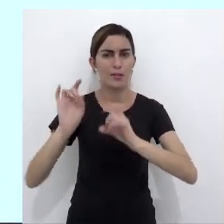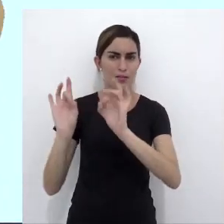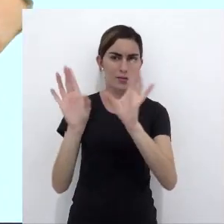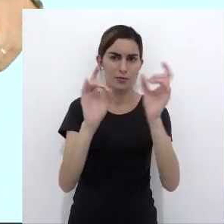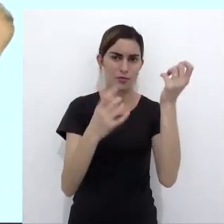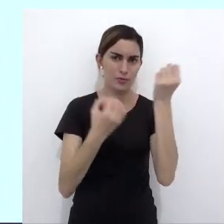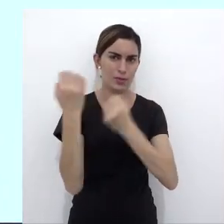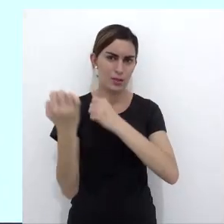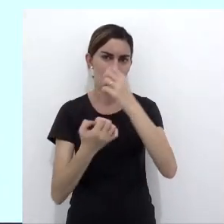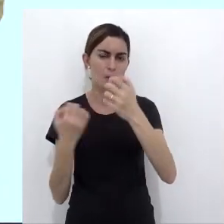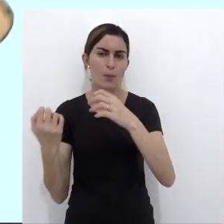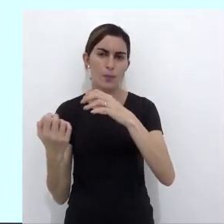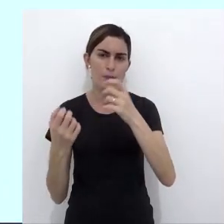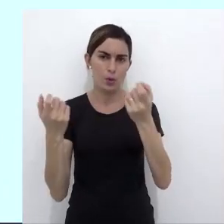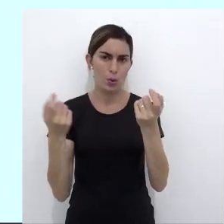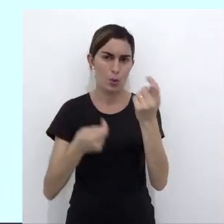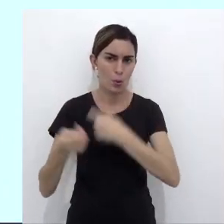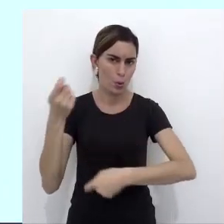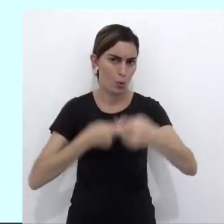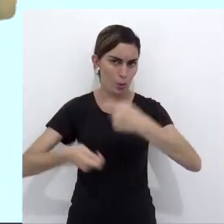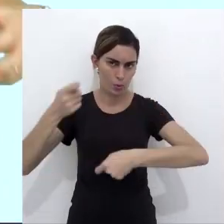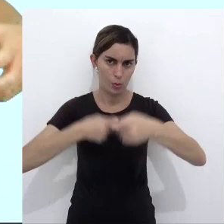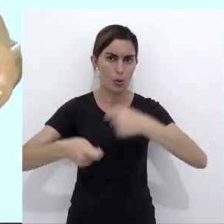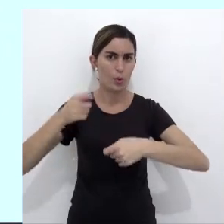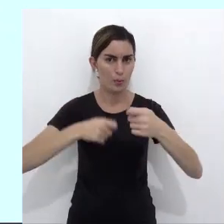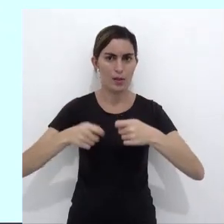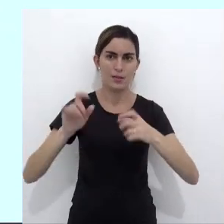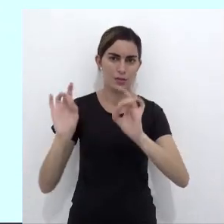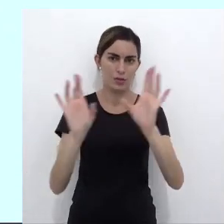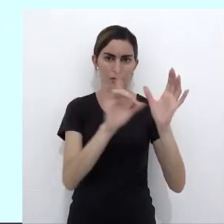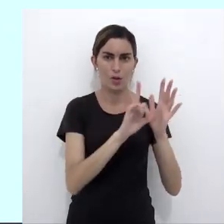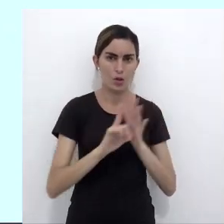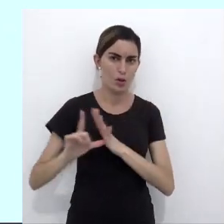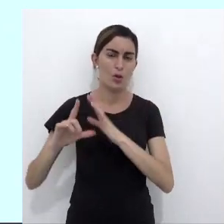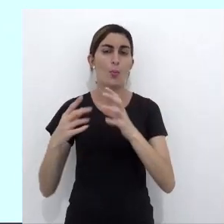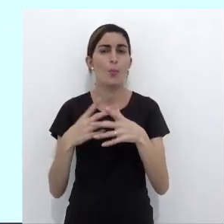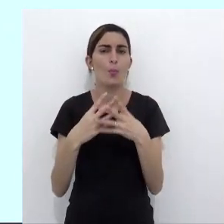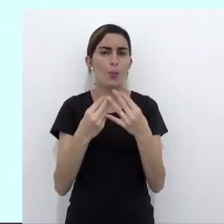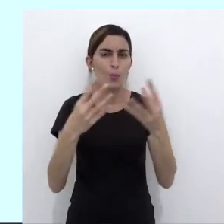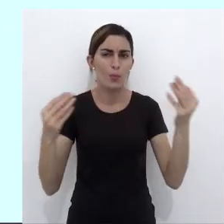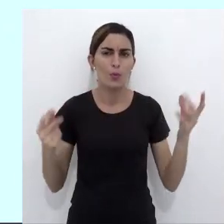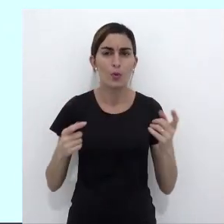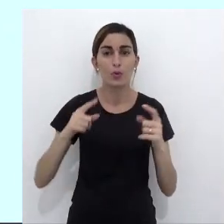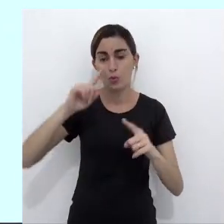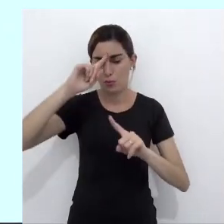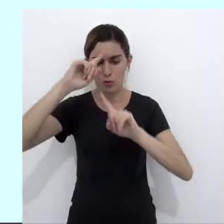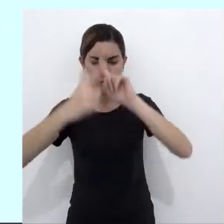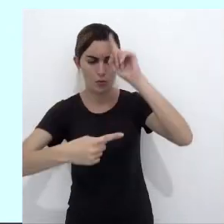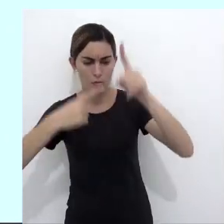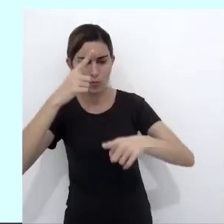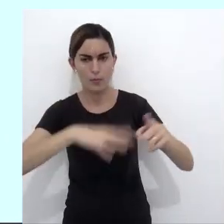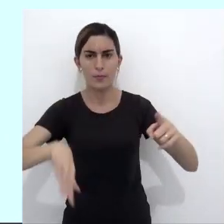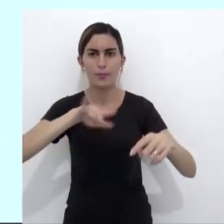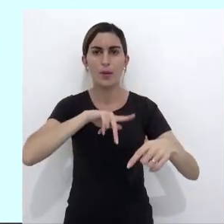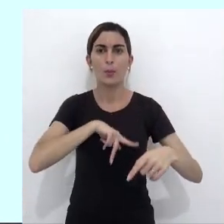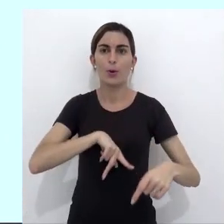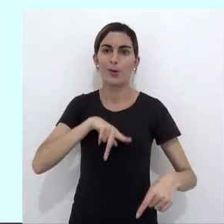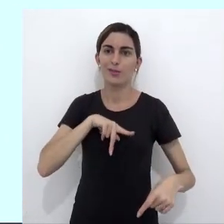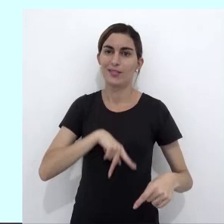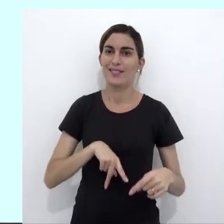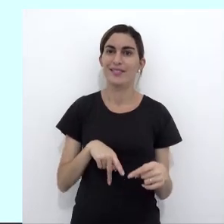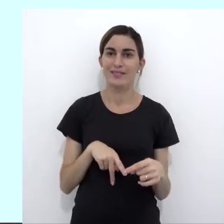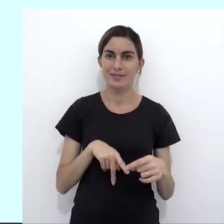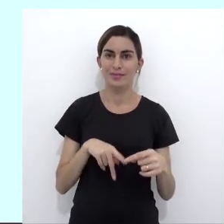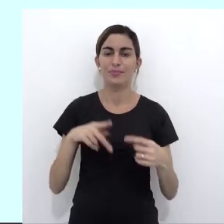que na época se chamava o comércio a retalho, ainda estava muito sob o poder dos portugueses. Então